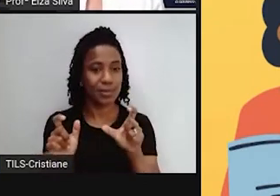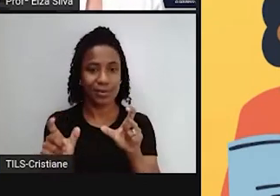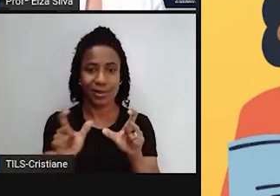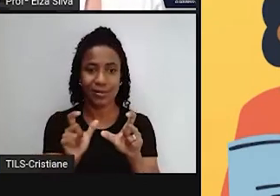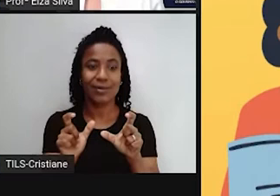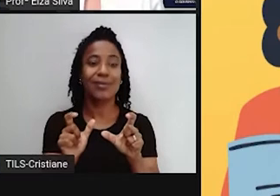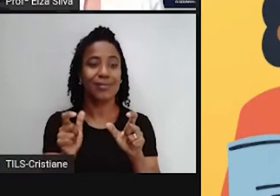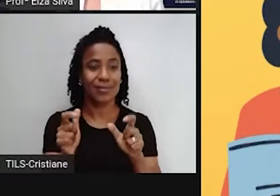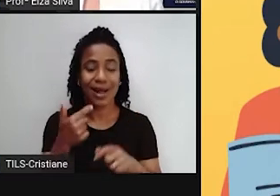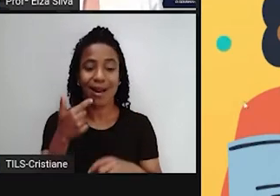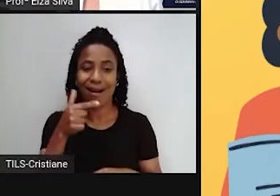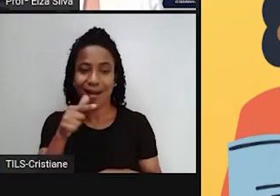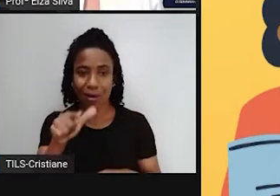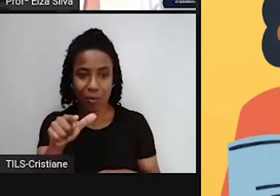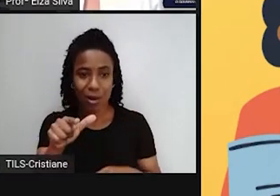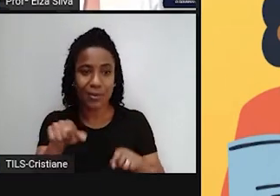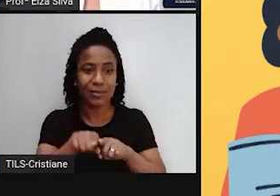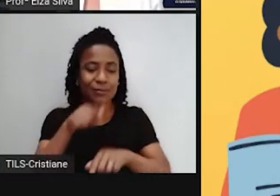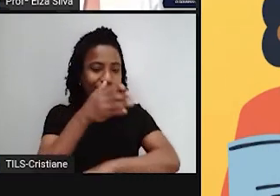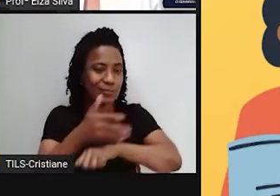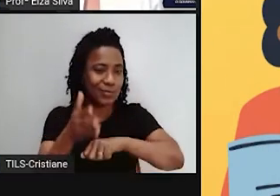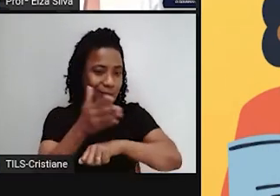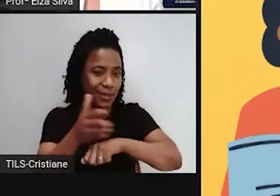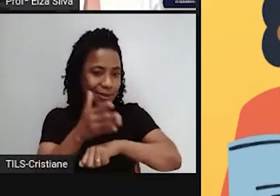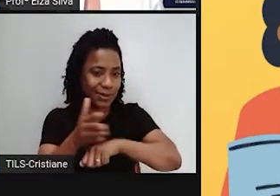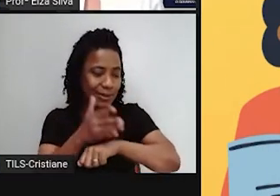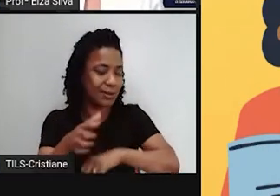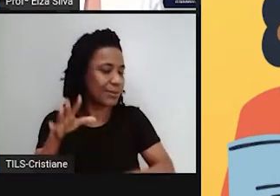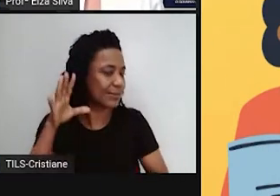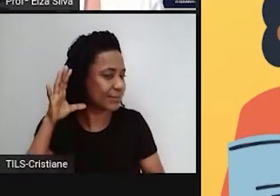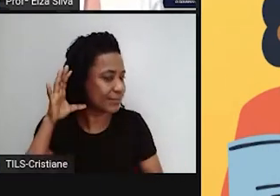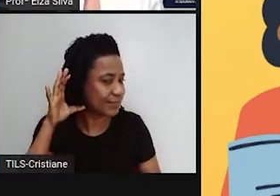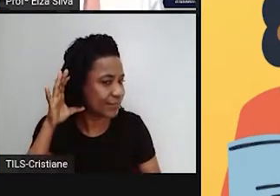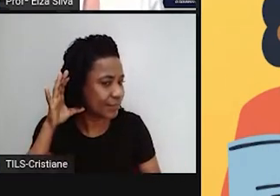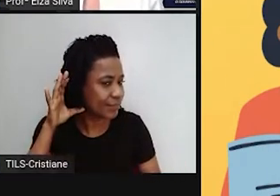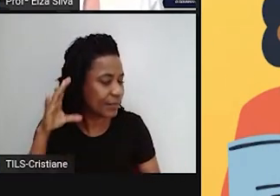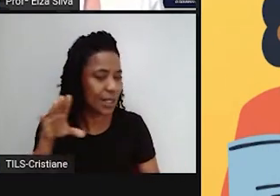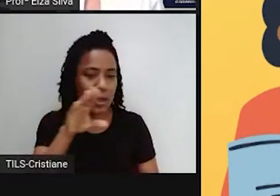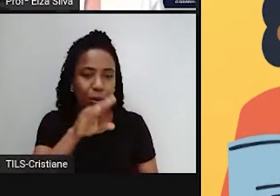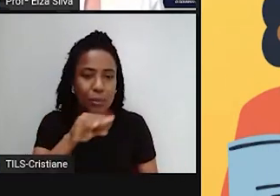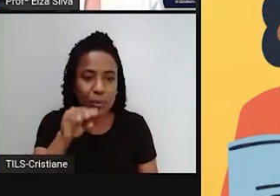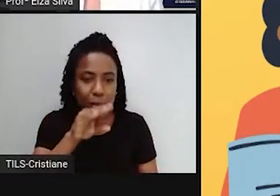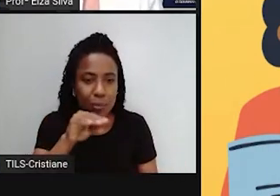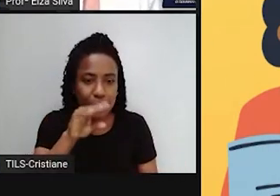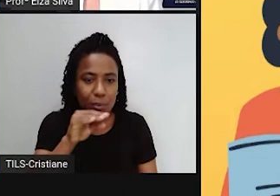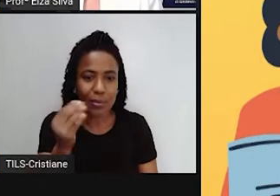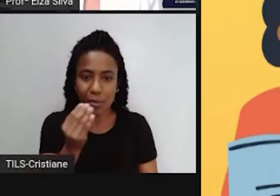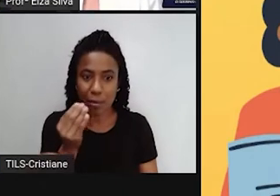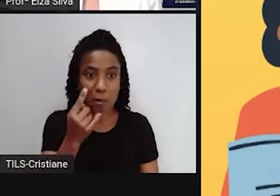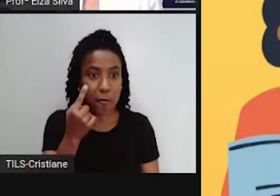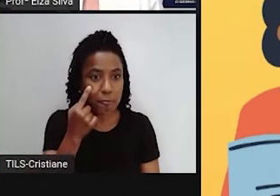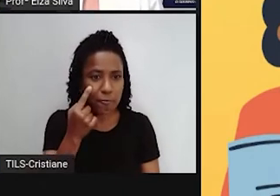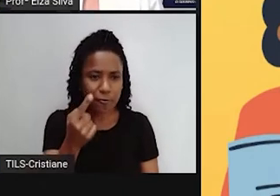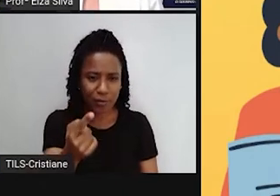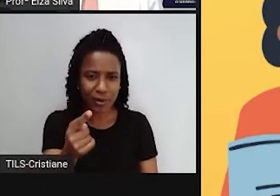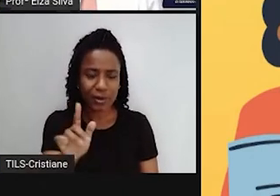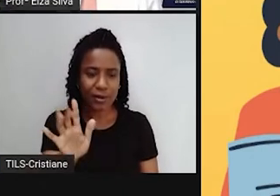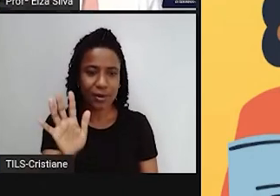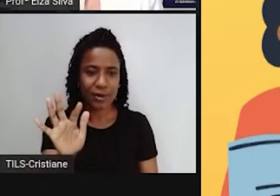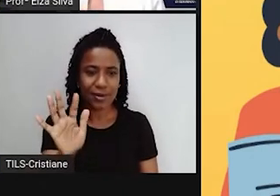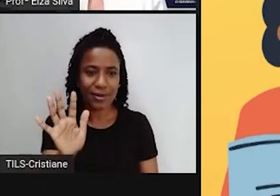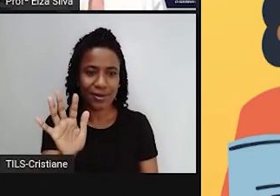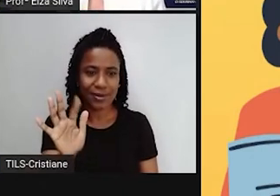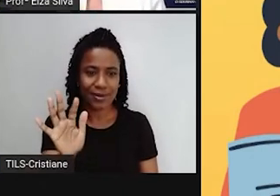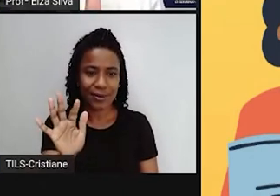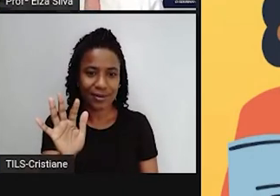também para praticar o inglês. Observem aqui, onde a mãozinha está indicando. Então,